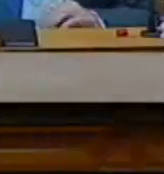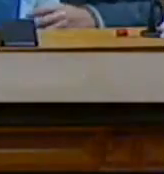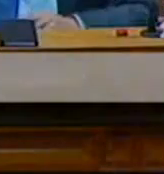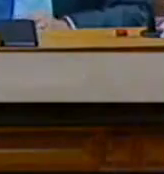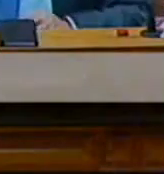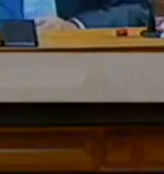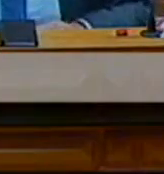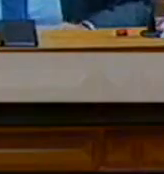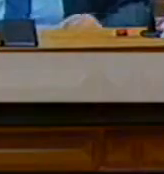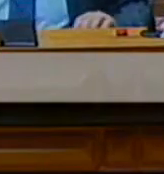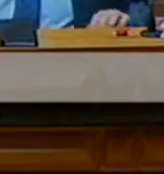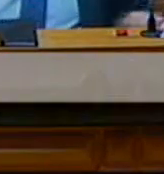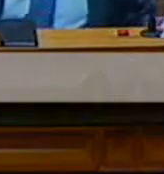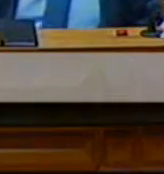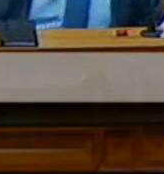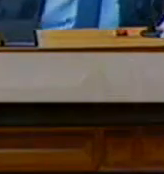Senhor Presidente,